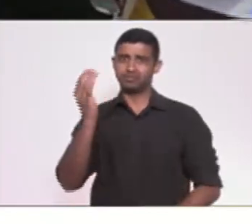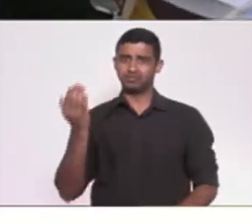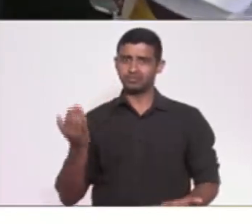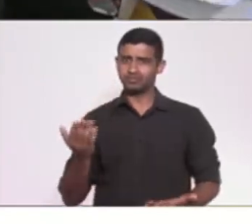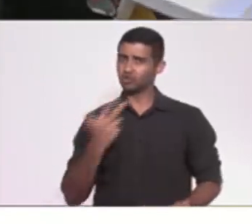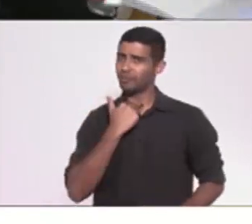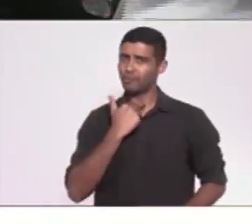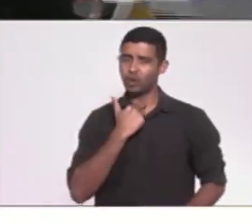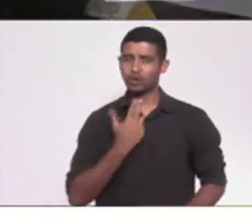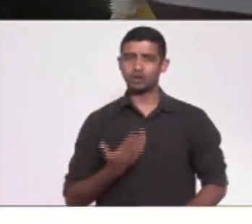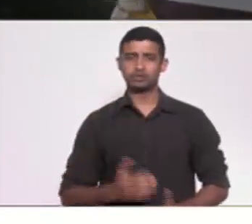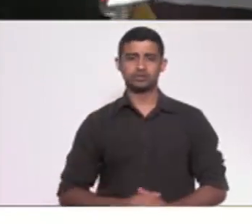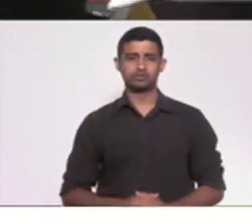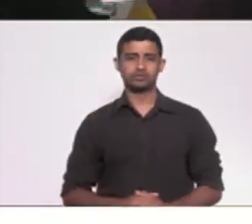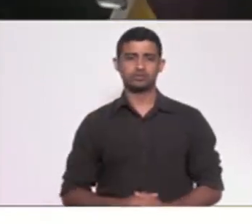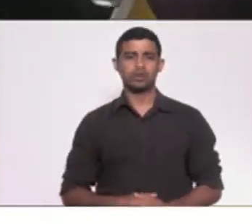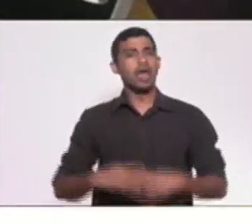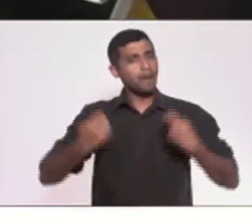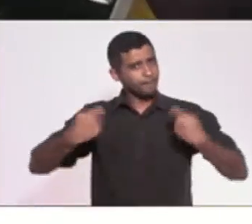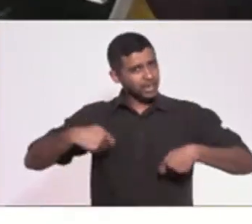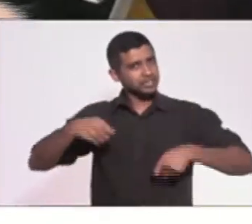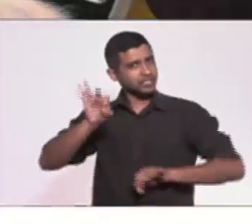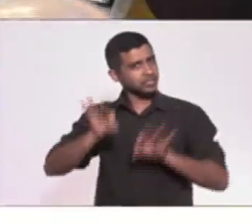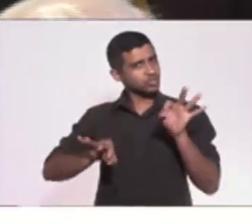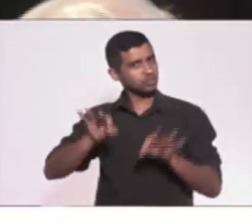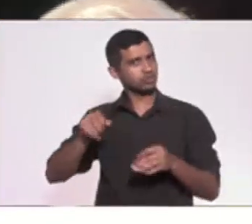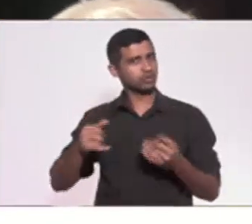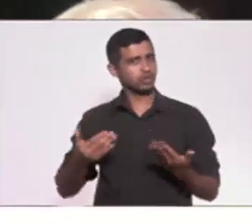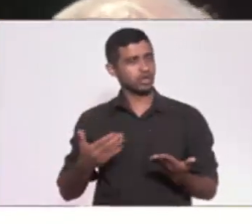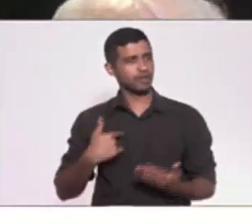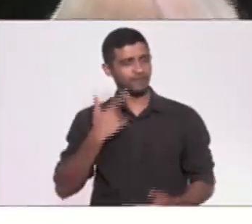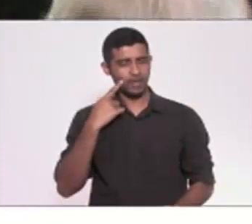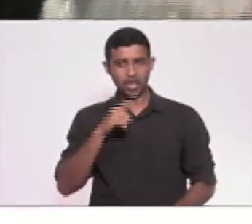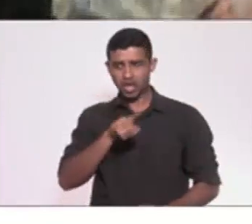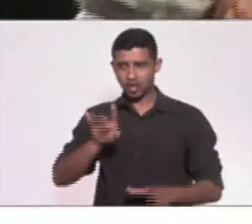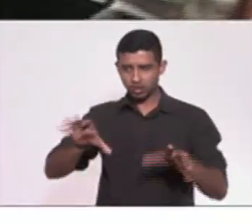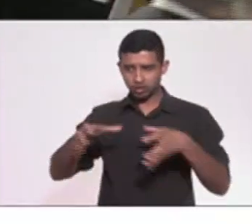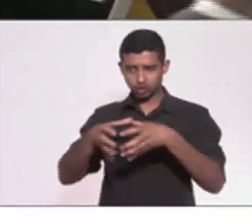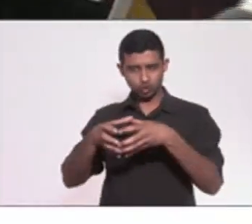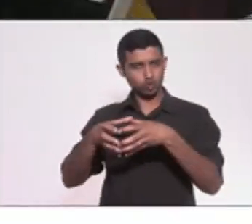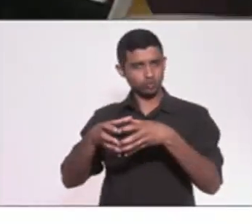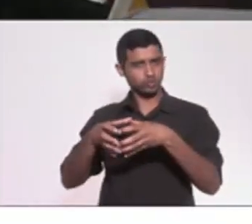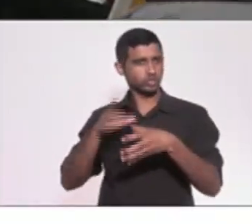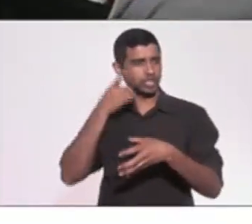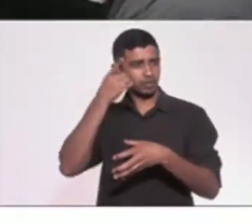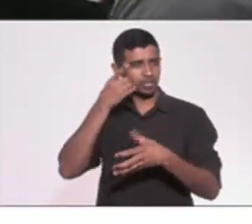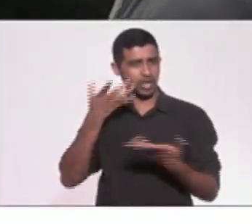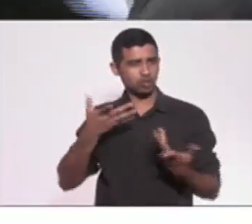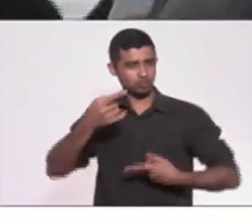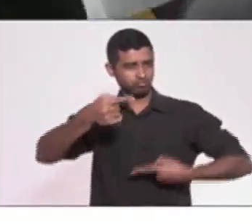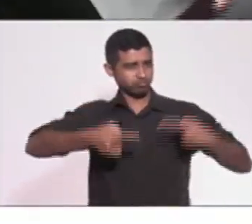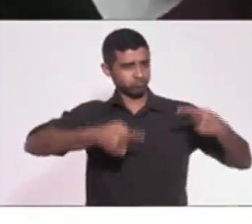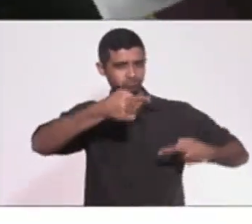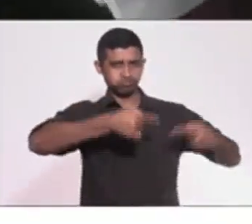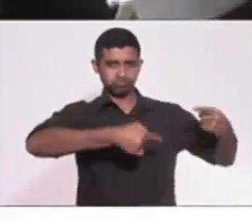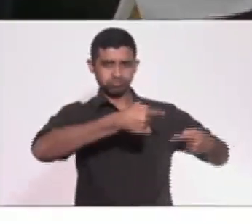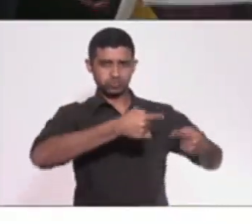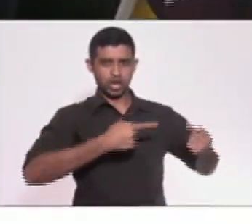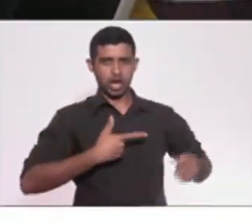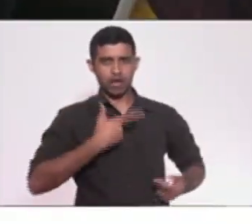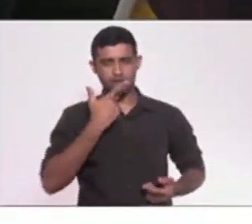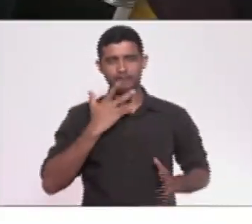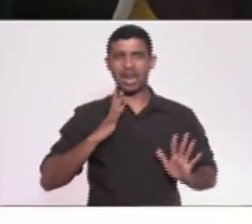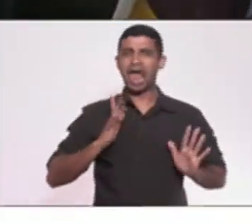Não pode. Tem que ter julgamento. Esses deputados que a gente está discutindo hoje, é bom que se diga que ninguém